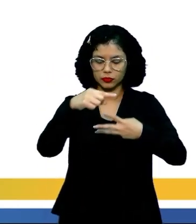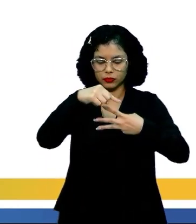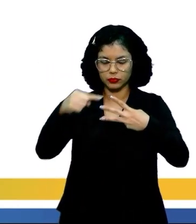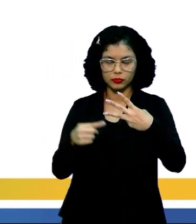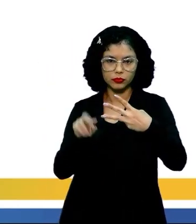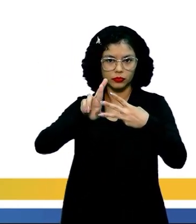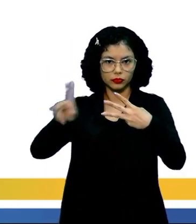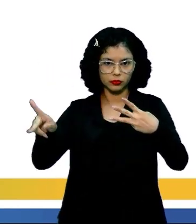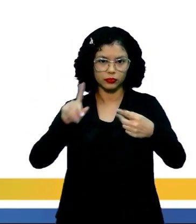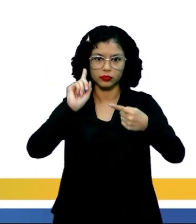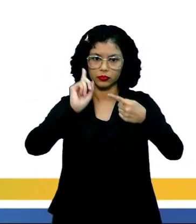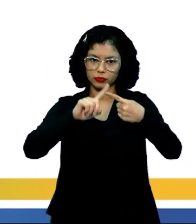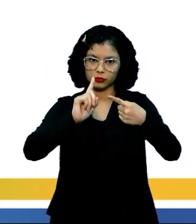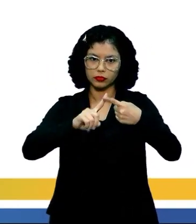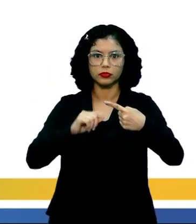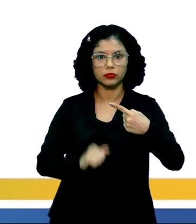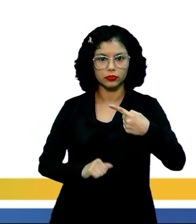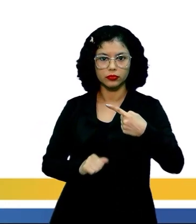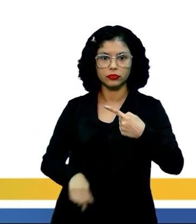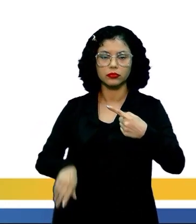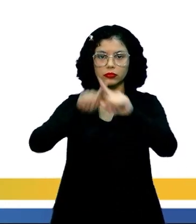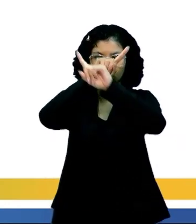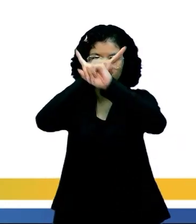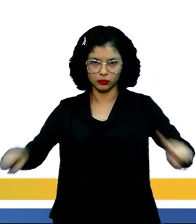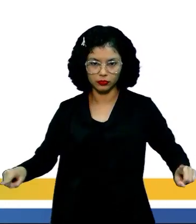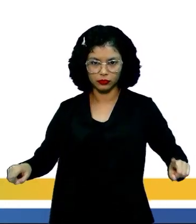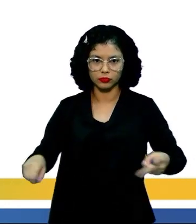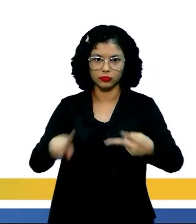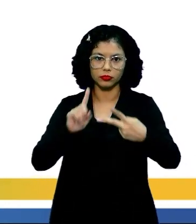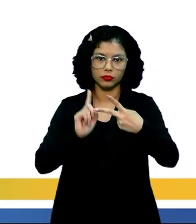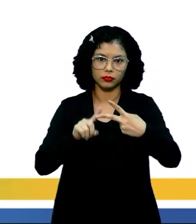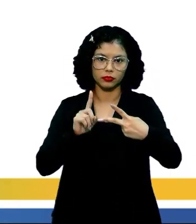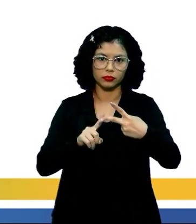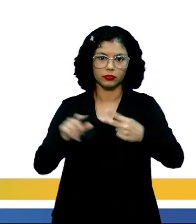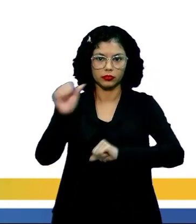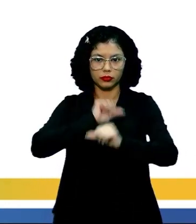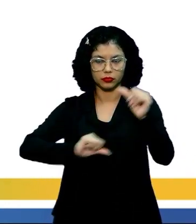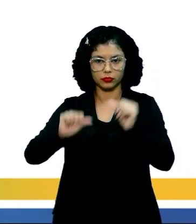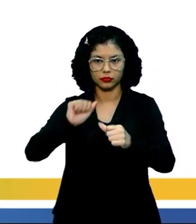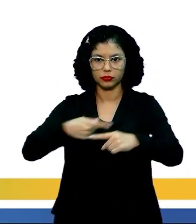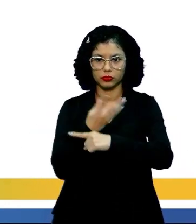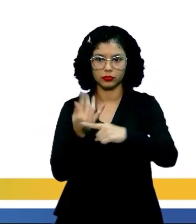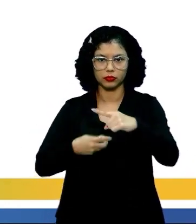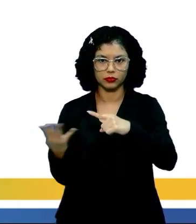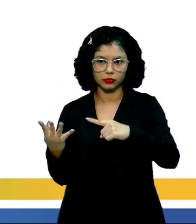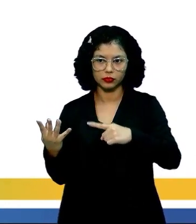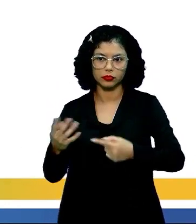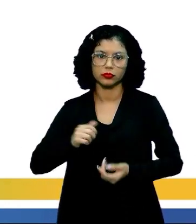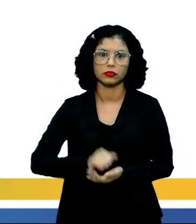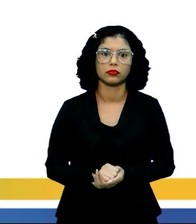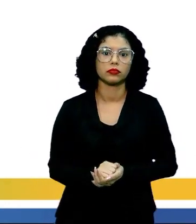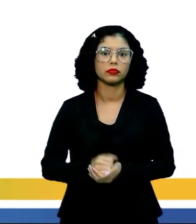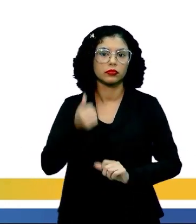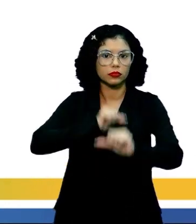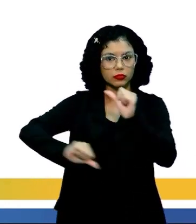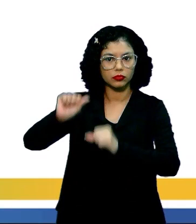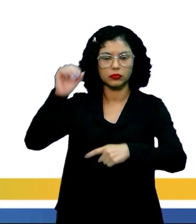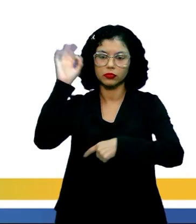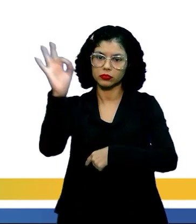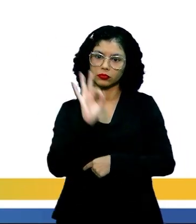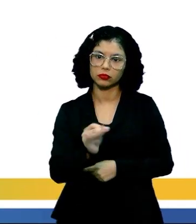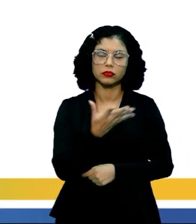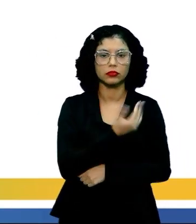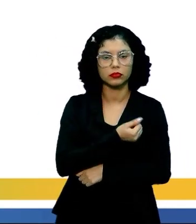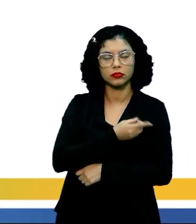situações distintas. A primeira, regra de 3, ou transformação de porcentagem em fração, ou a transformação